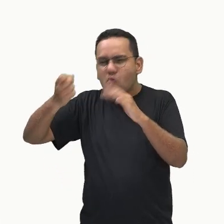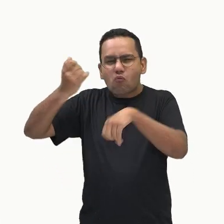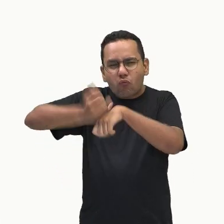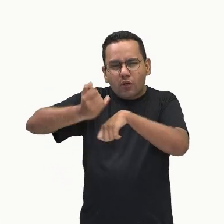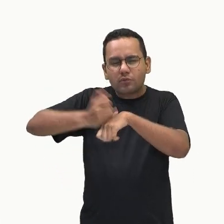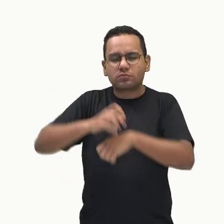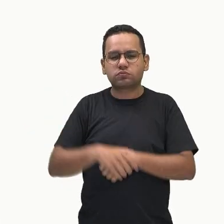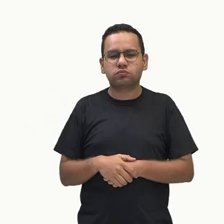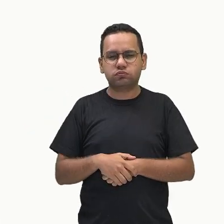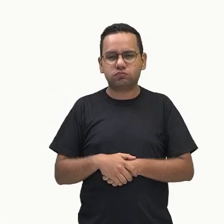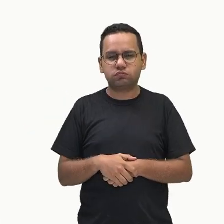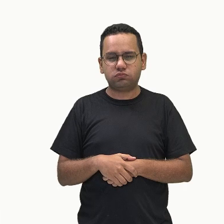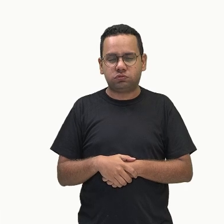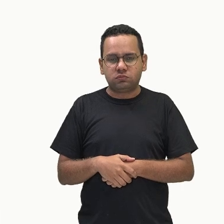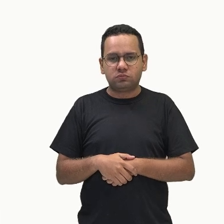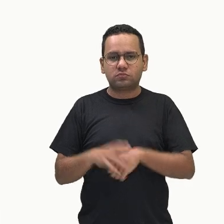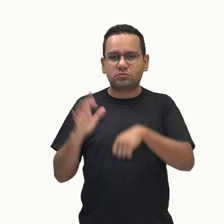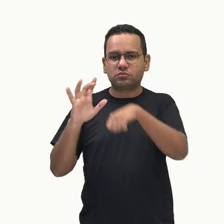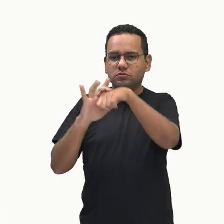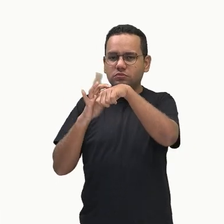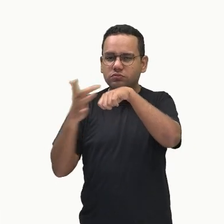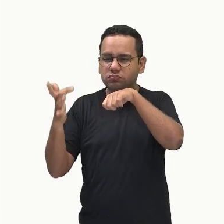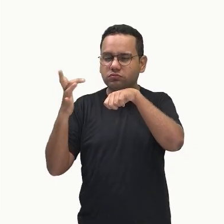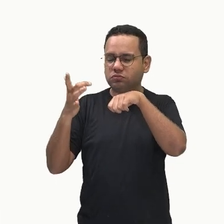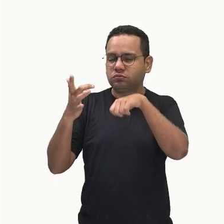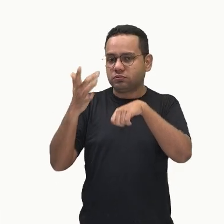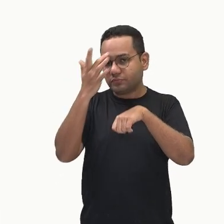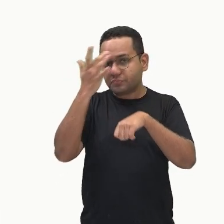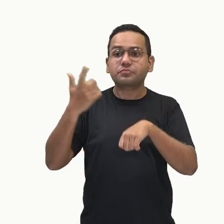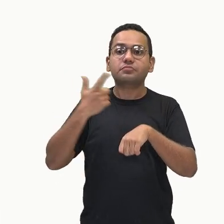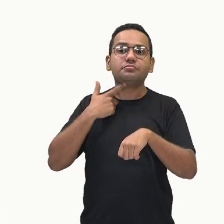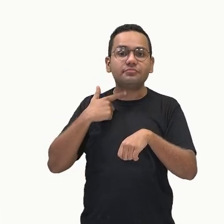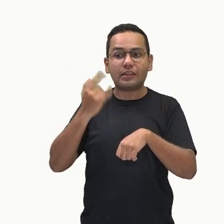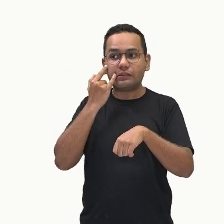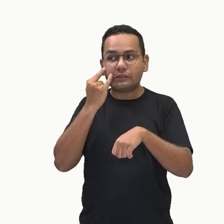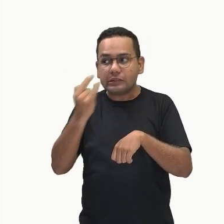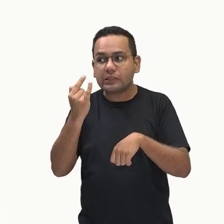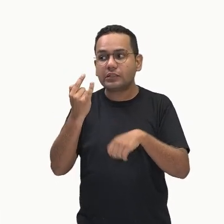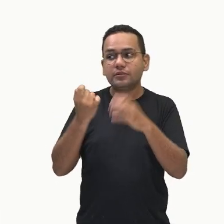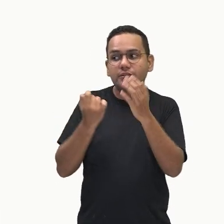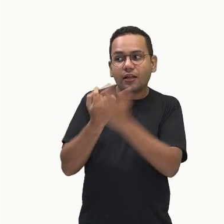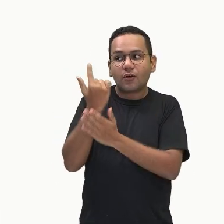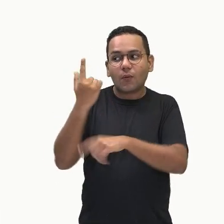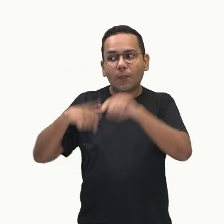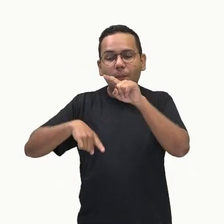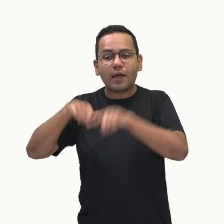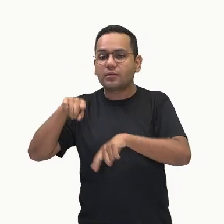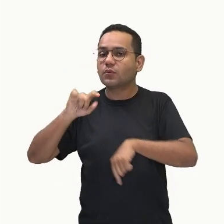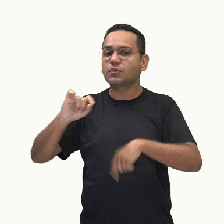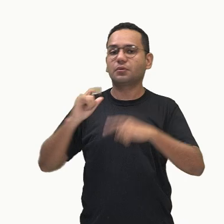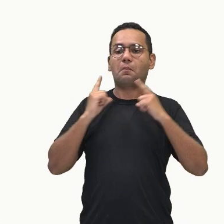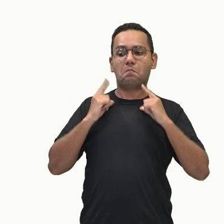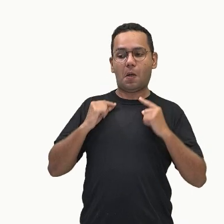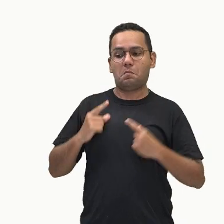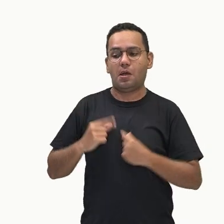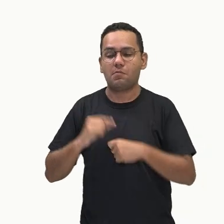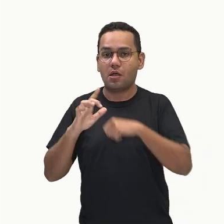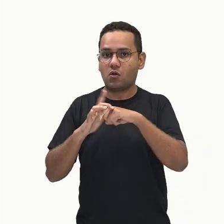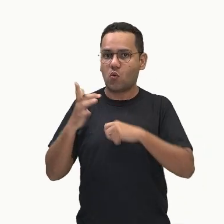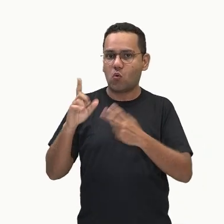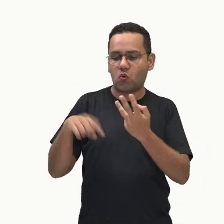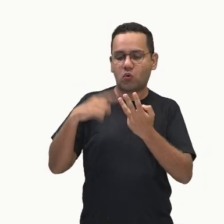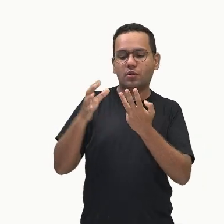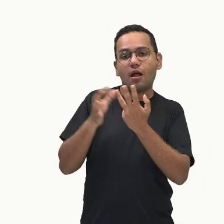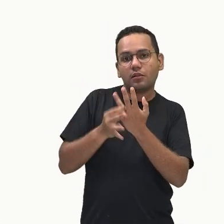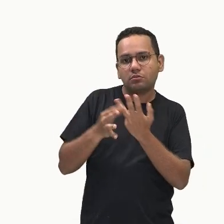é um elemento muito desejado, né, pelas pessoas. Tem gente que paga fortuna ali em cordões de ouro. Os anéis, né, as alianças